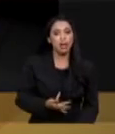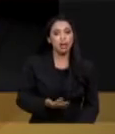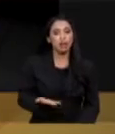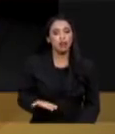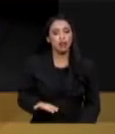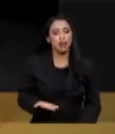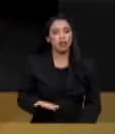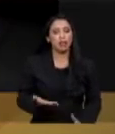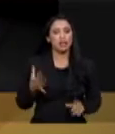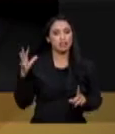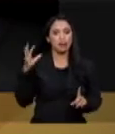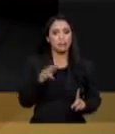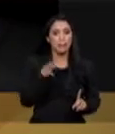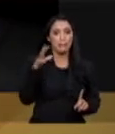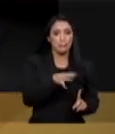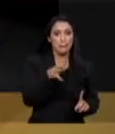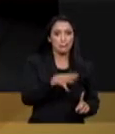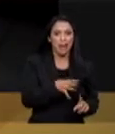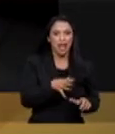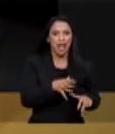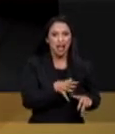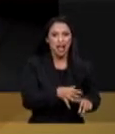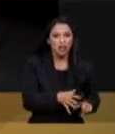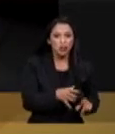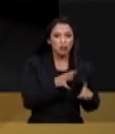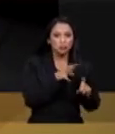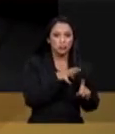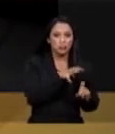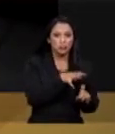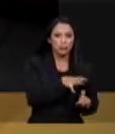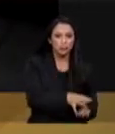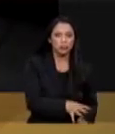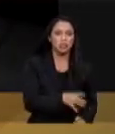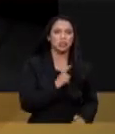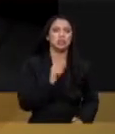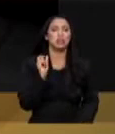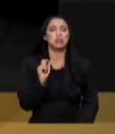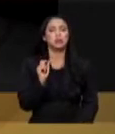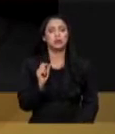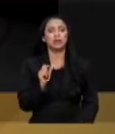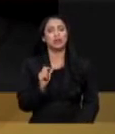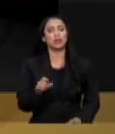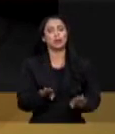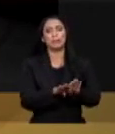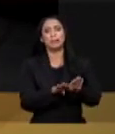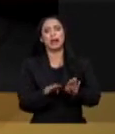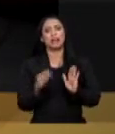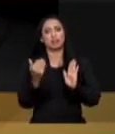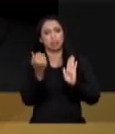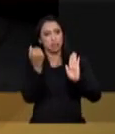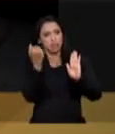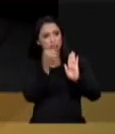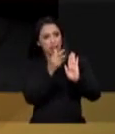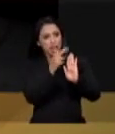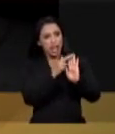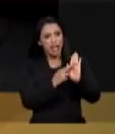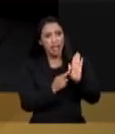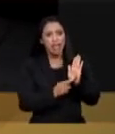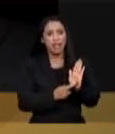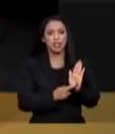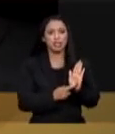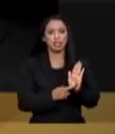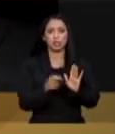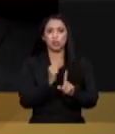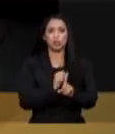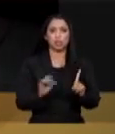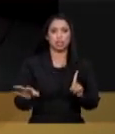civilização, ainda querem nos impor um padrão de sociedade, um padrão de desenvolvimento, um padrão de progresso, e querem